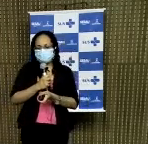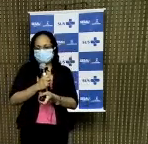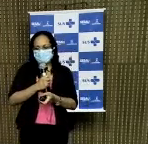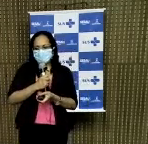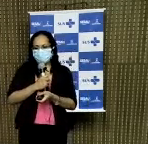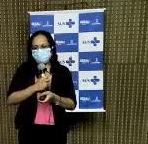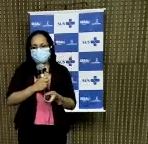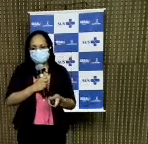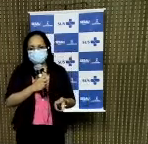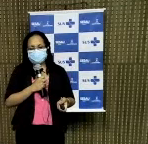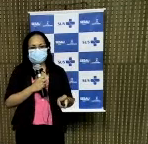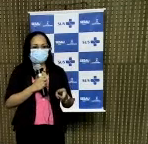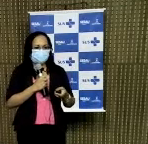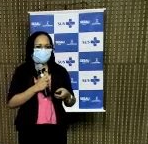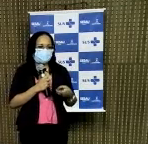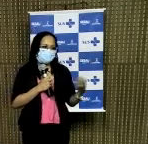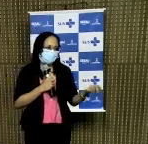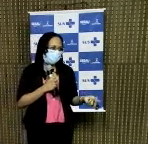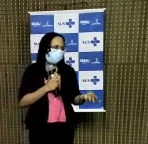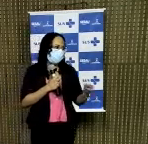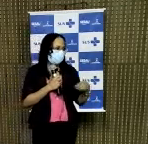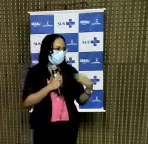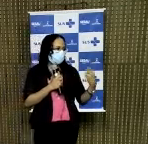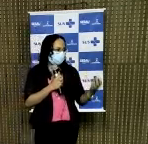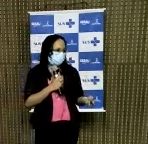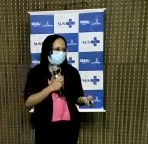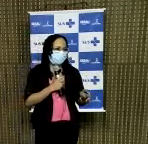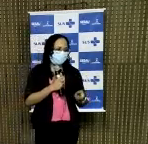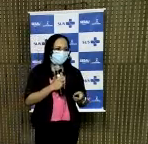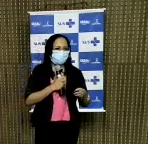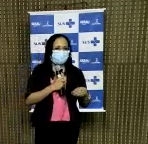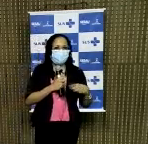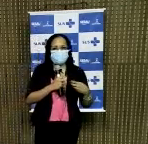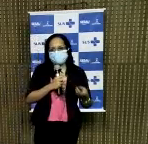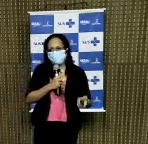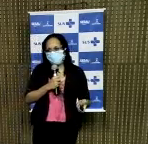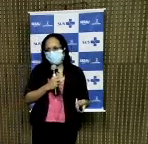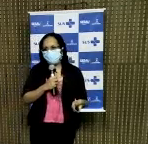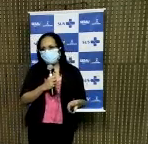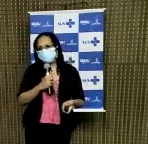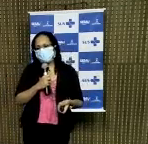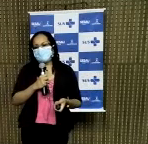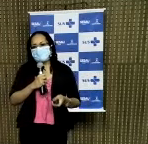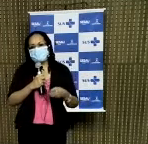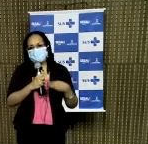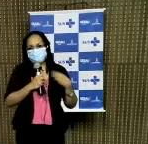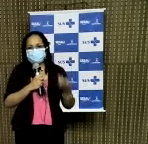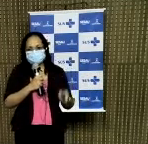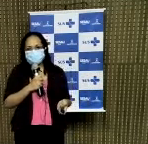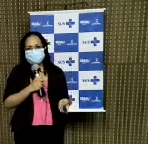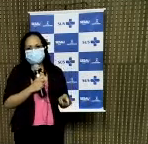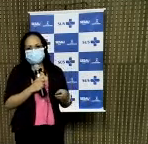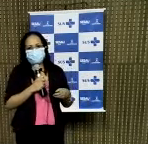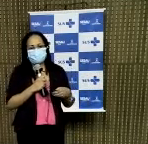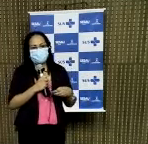para poder fazer o melhor e atender mais essa população, conseguir melhorar esses números, porque não são apenas indicadores, né? São